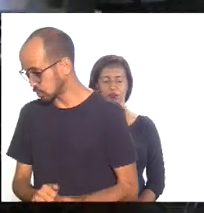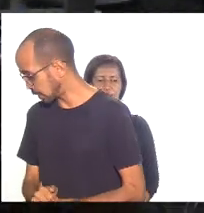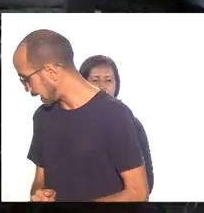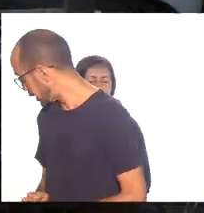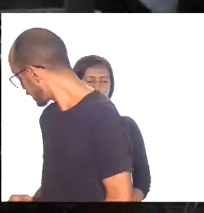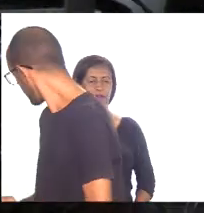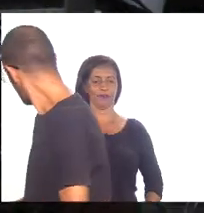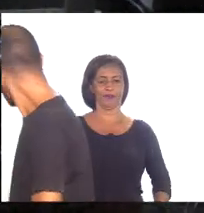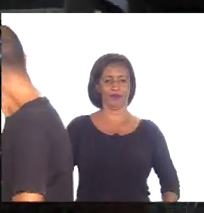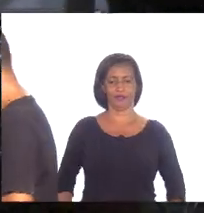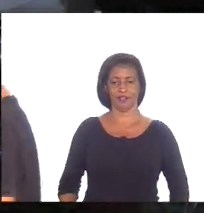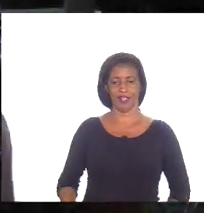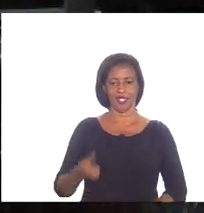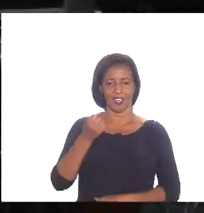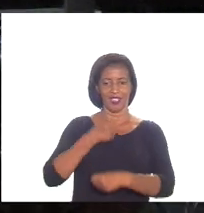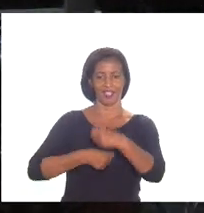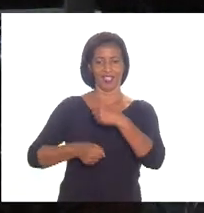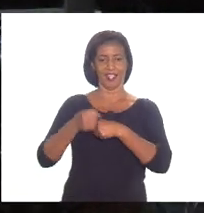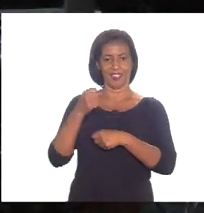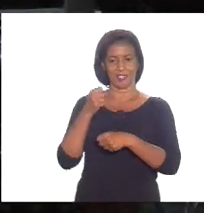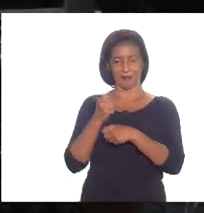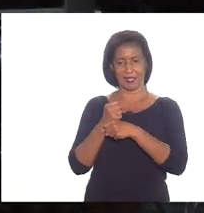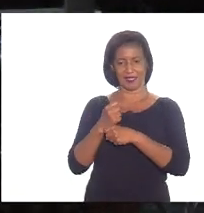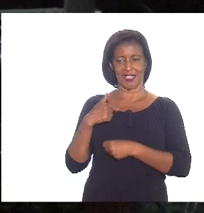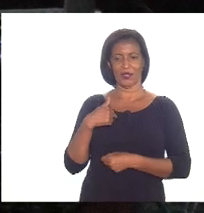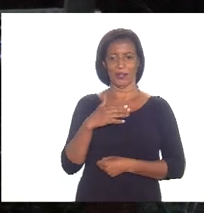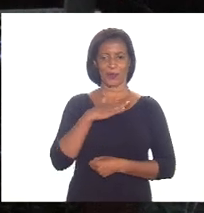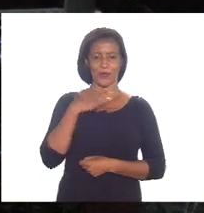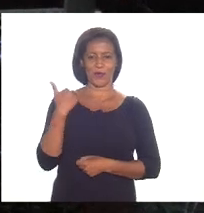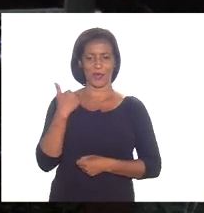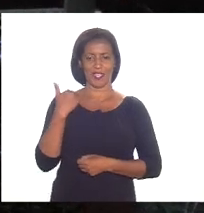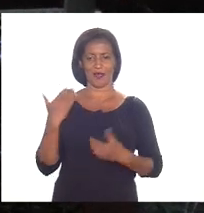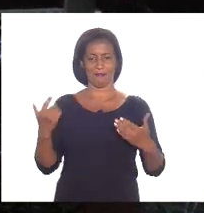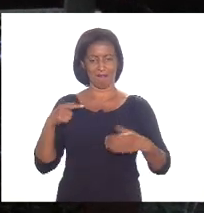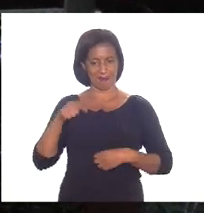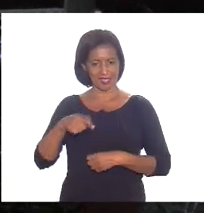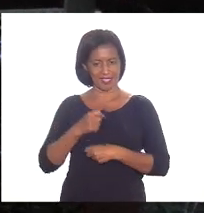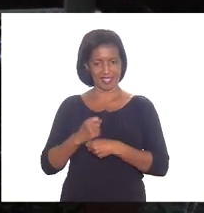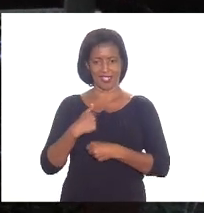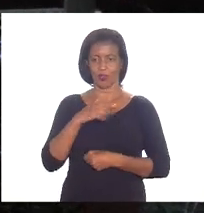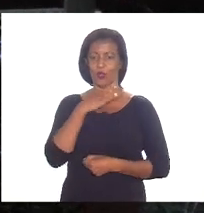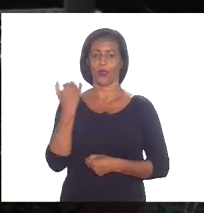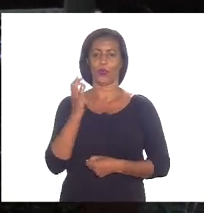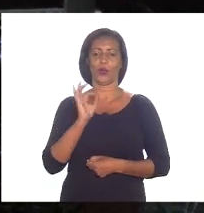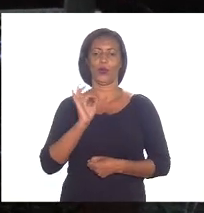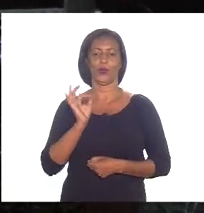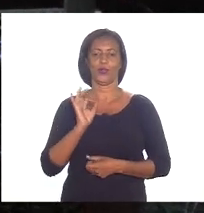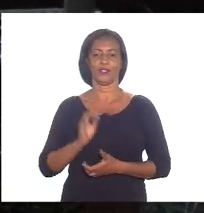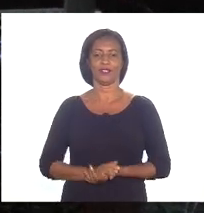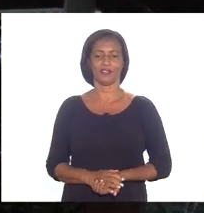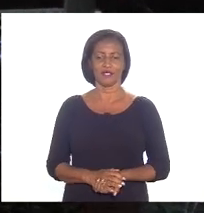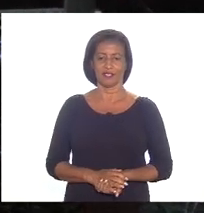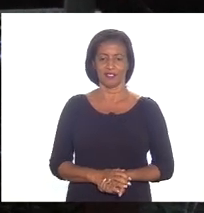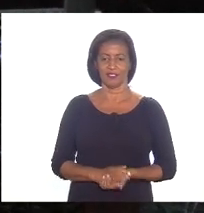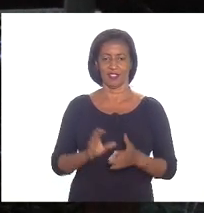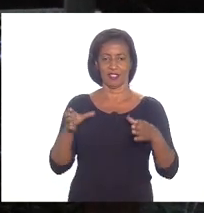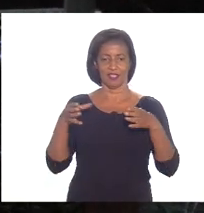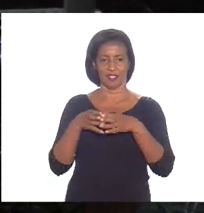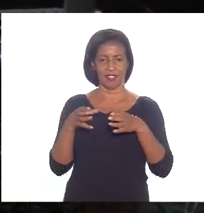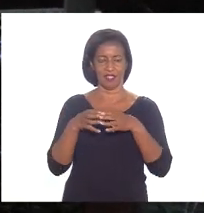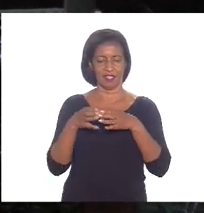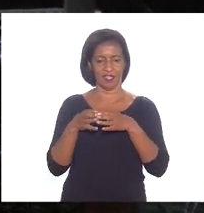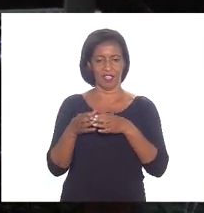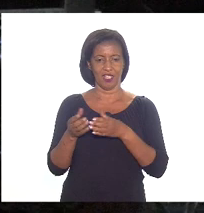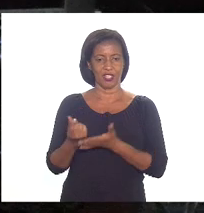Ano passado eu morri, mas esse ano eu não morro, como diz o nosso querido Belchior. Pela Comissão de